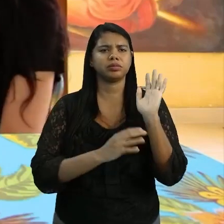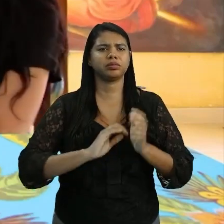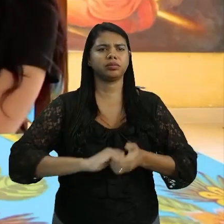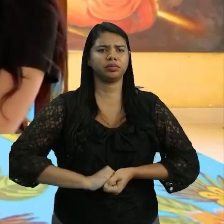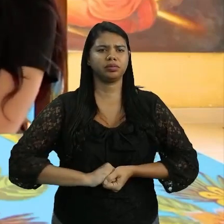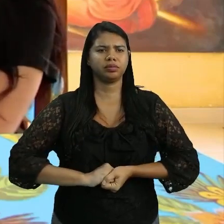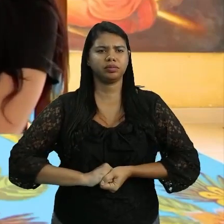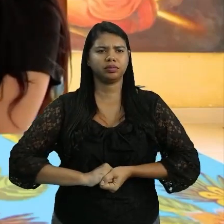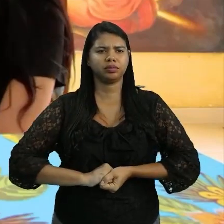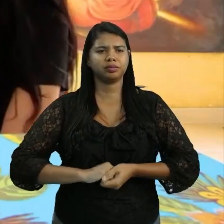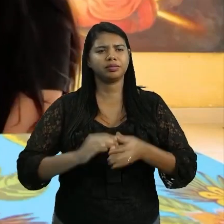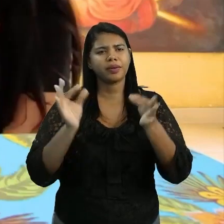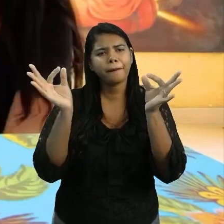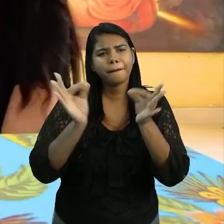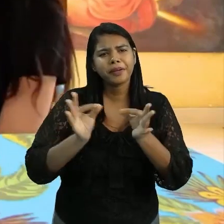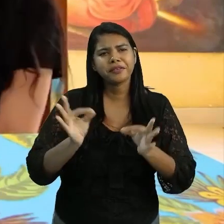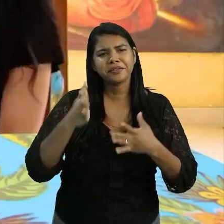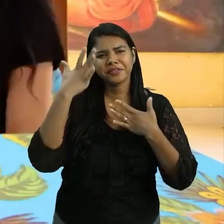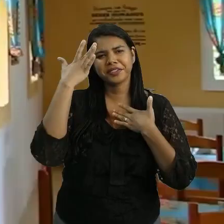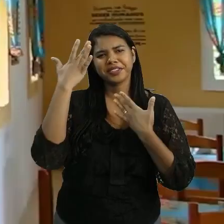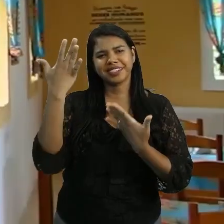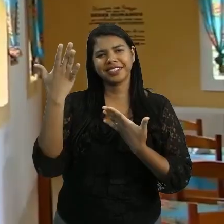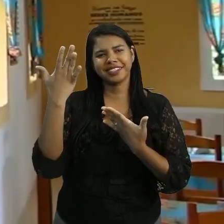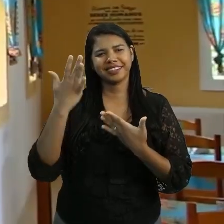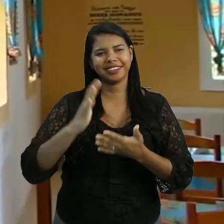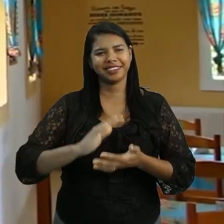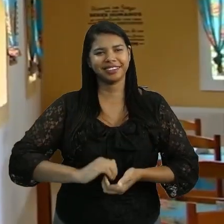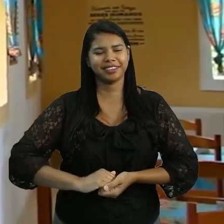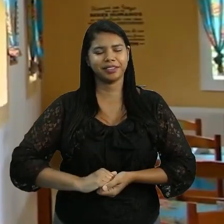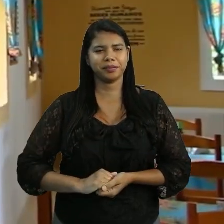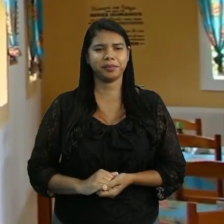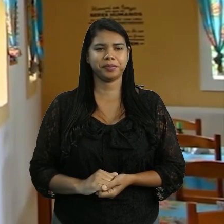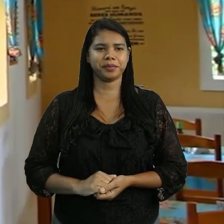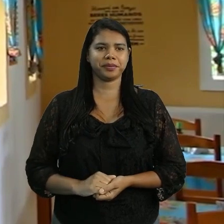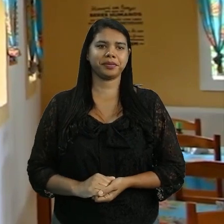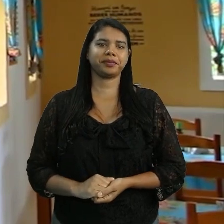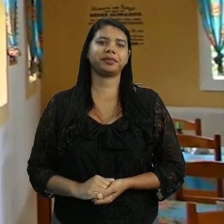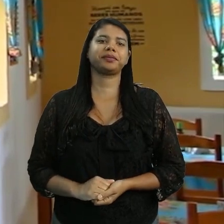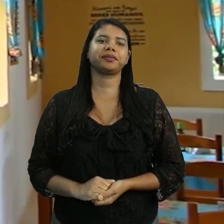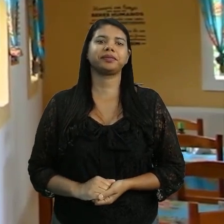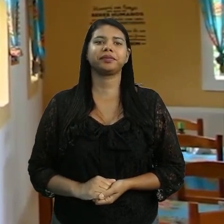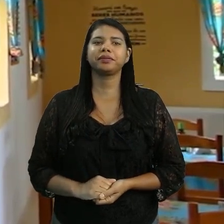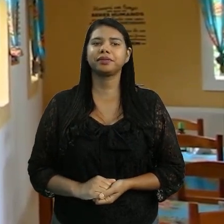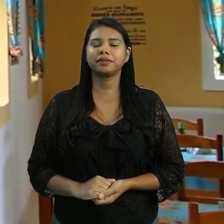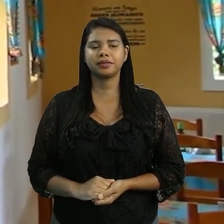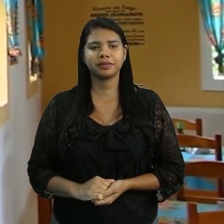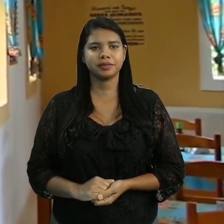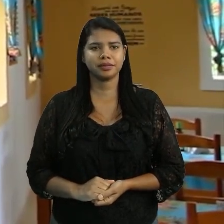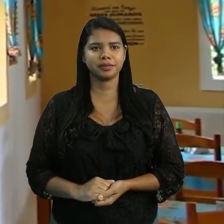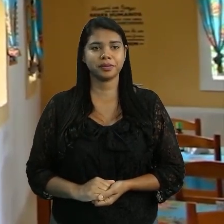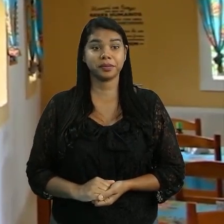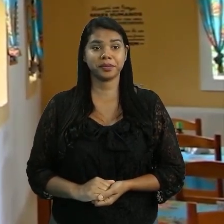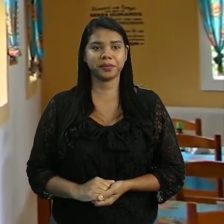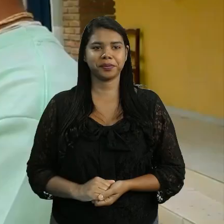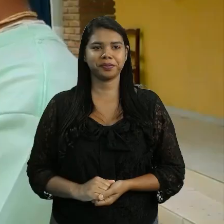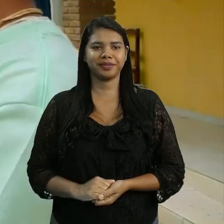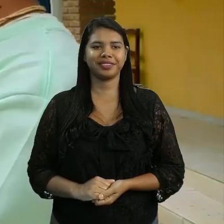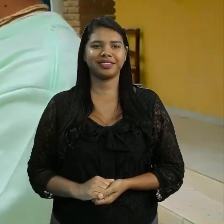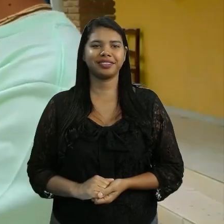na composteira. E é isso, mais ou menos. Tenta usar o menos